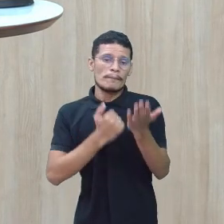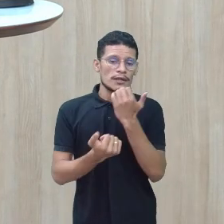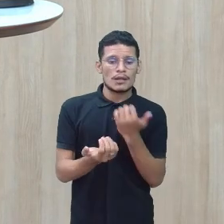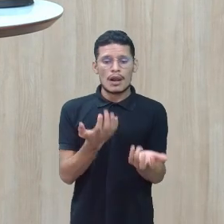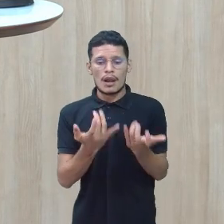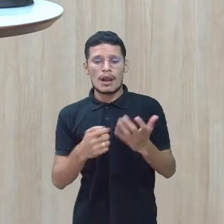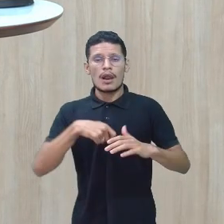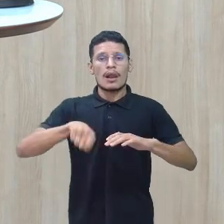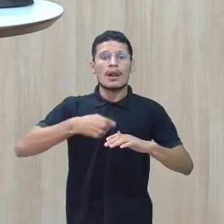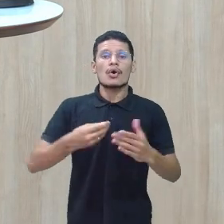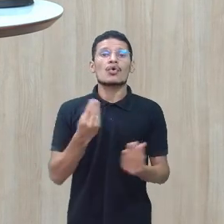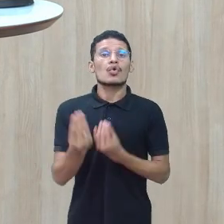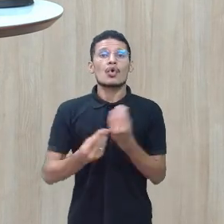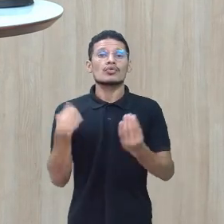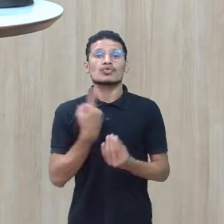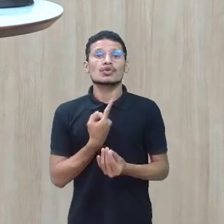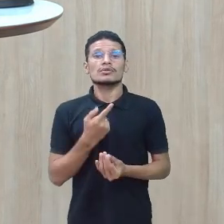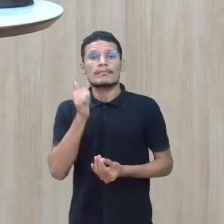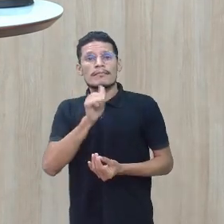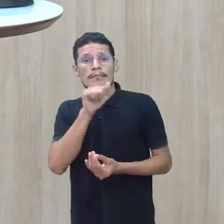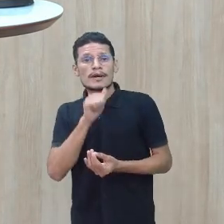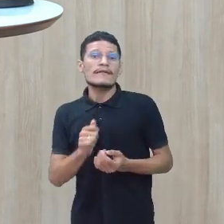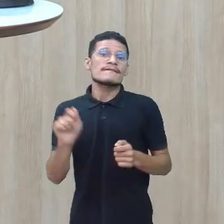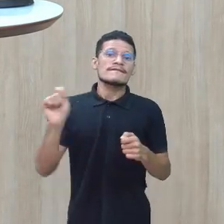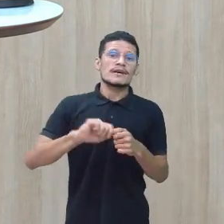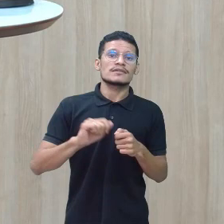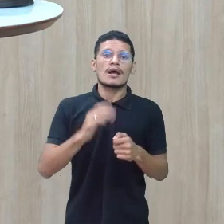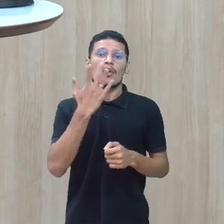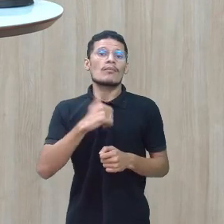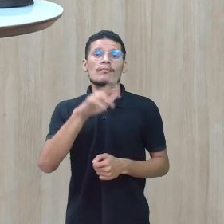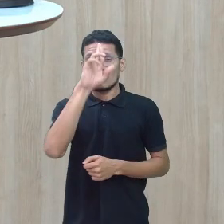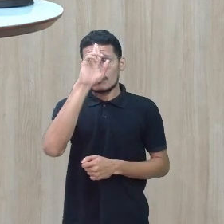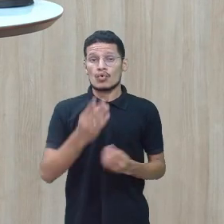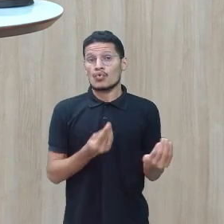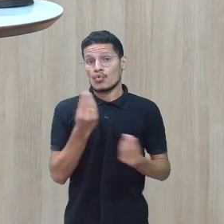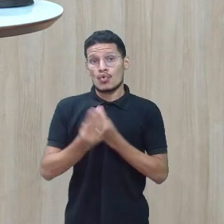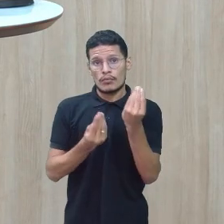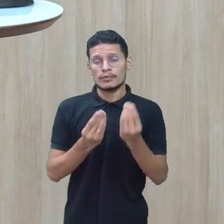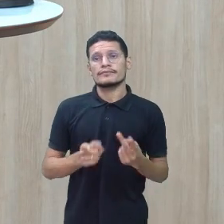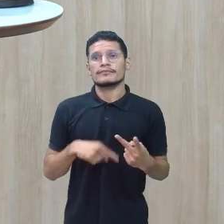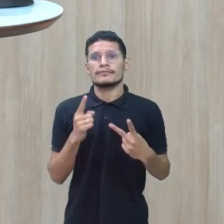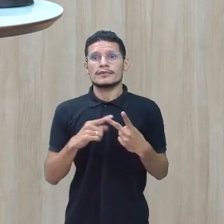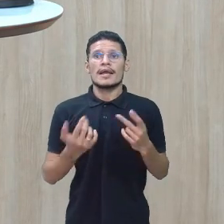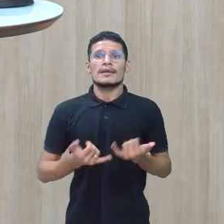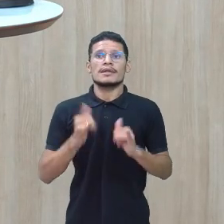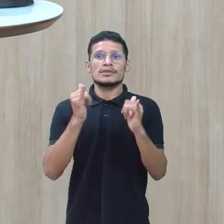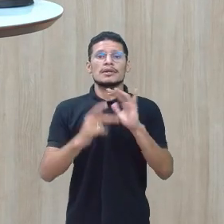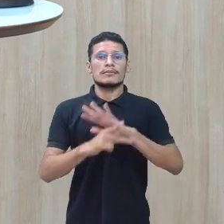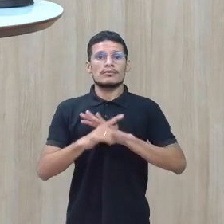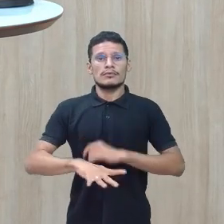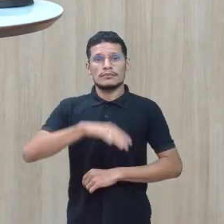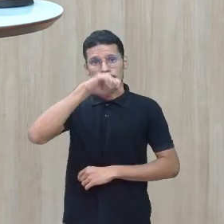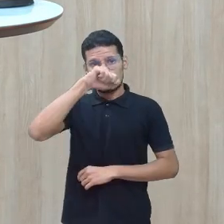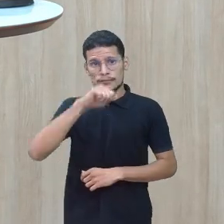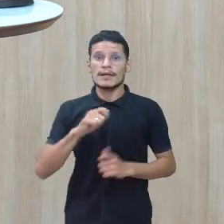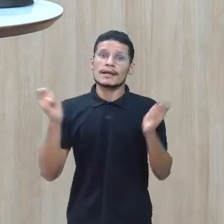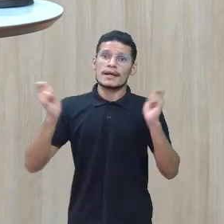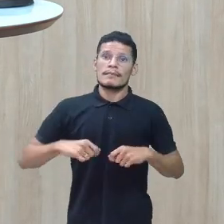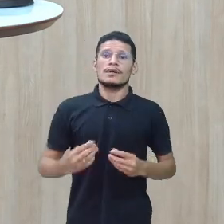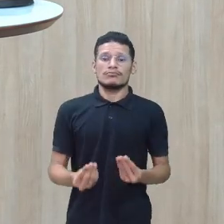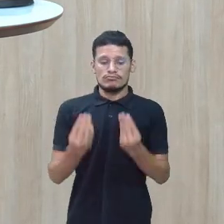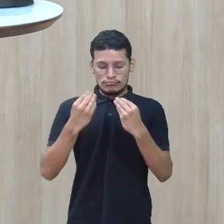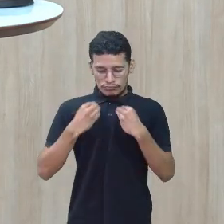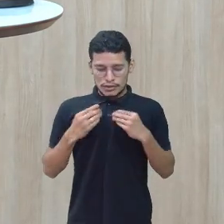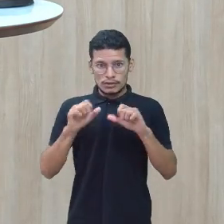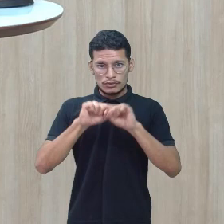alimentar? Como nossa mãe iria fazer nosso almoço? E a energia produzida na respiração fortalece